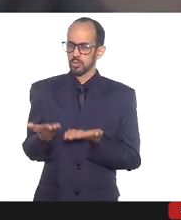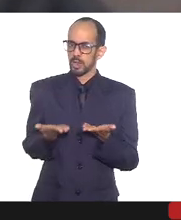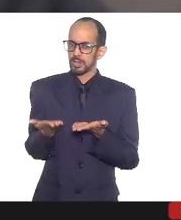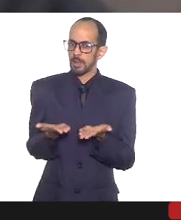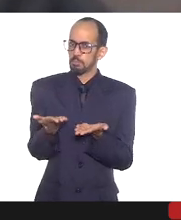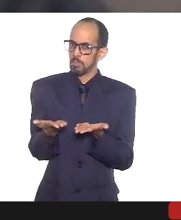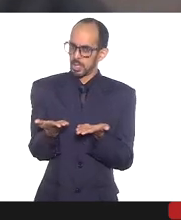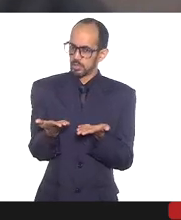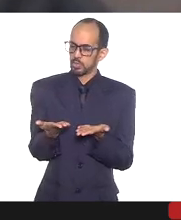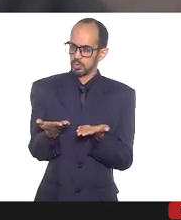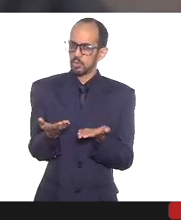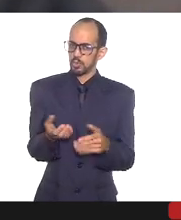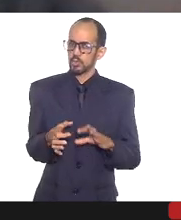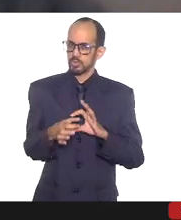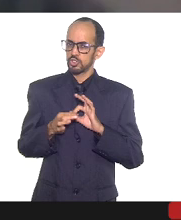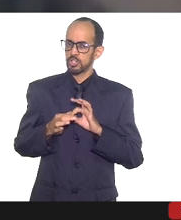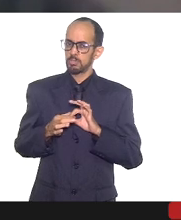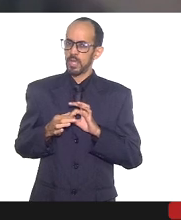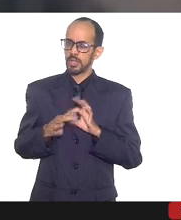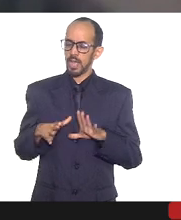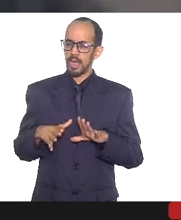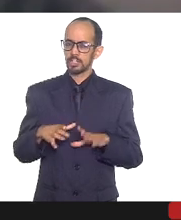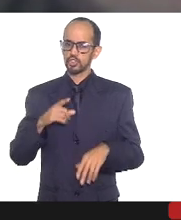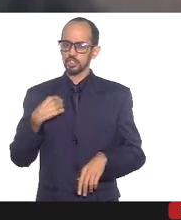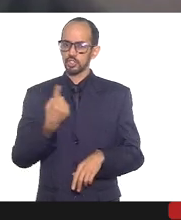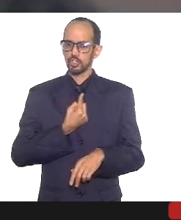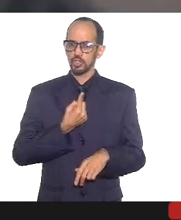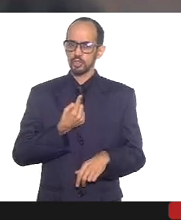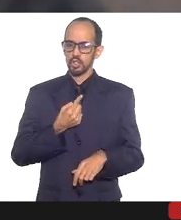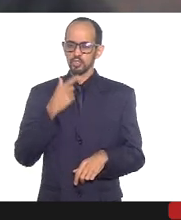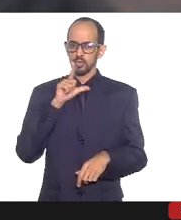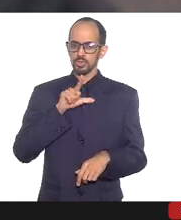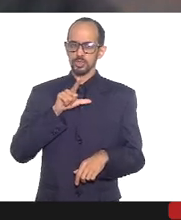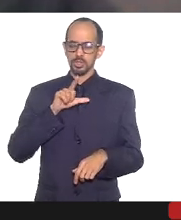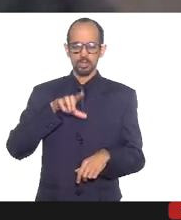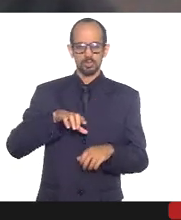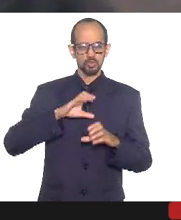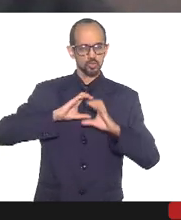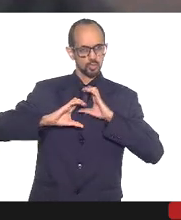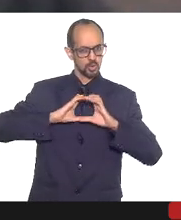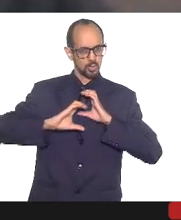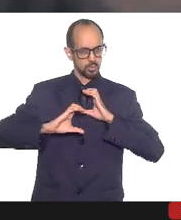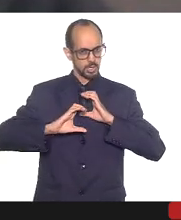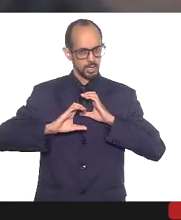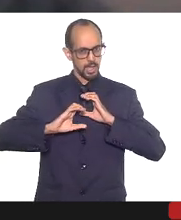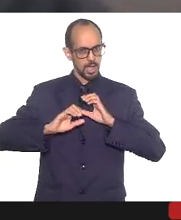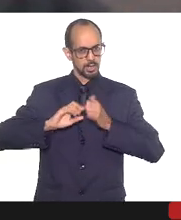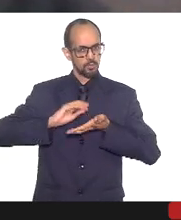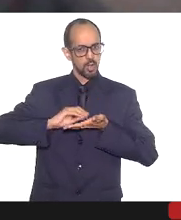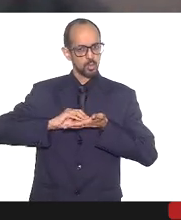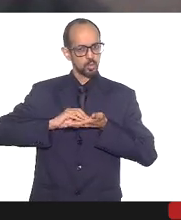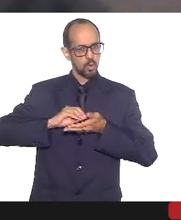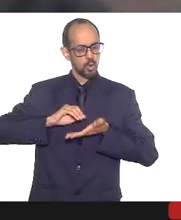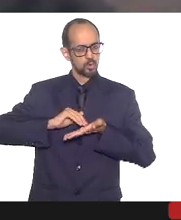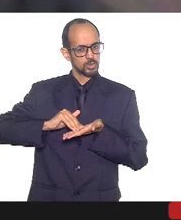republicano com ele ouvindo a gente, ao contrário do secretário anterior. Mas faltou falar uma coisa.